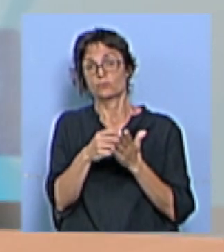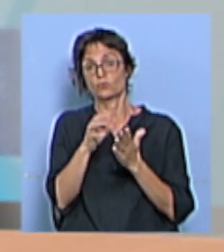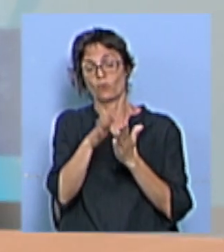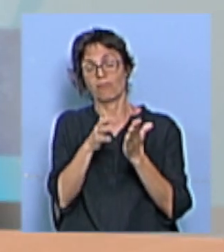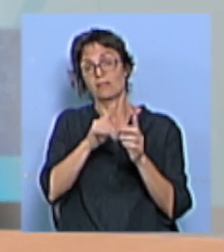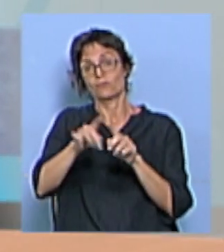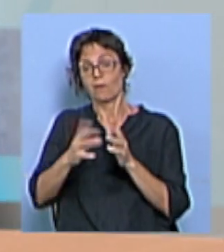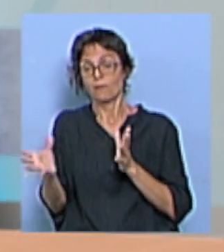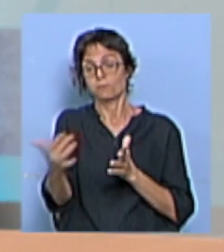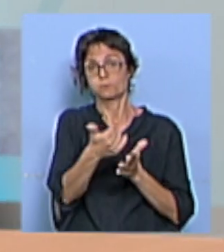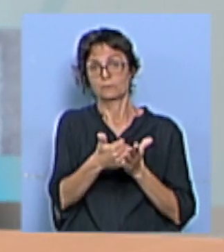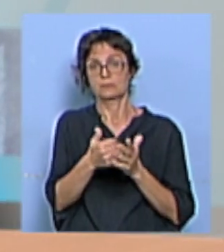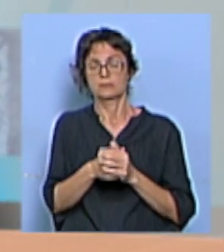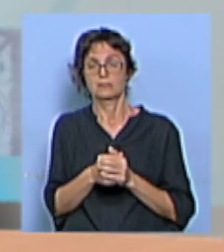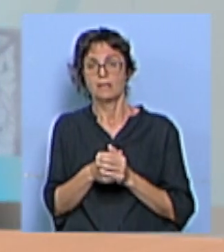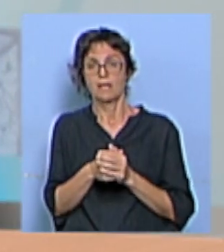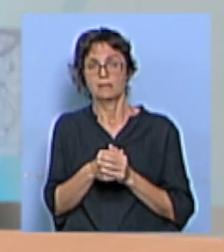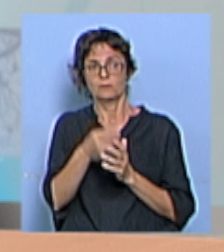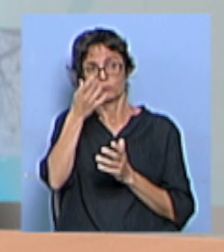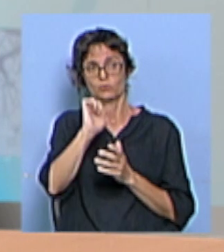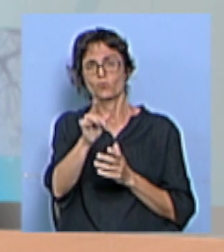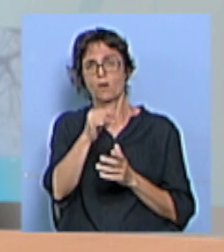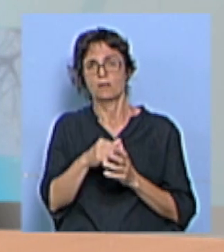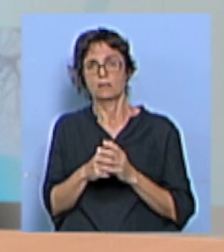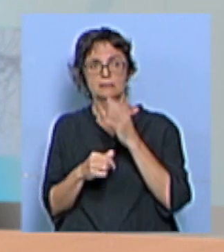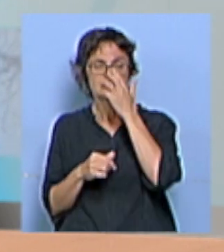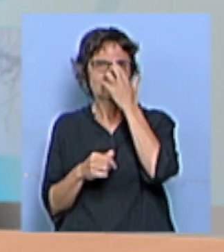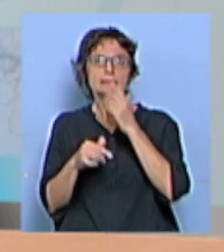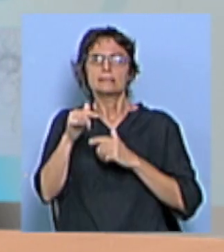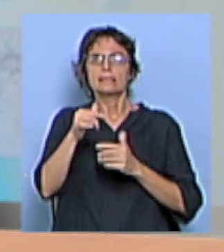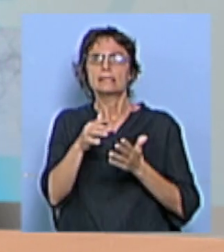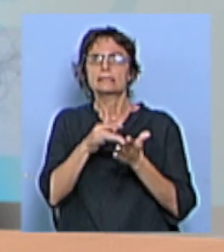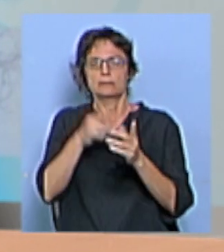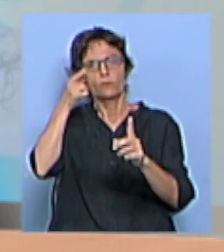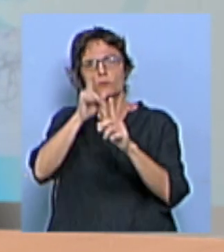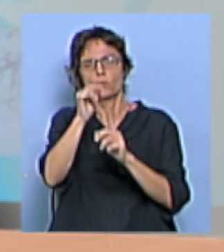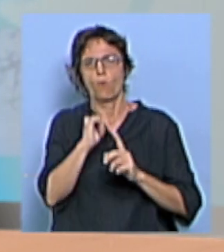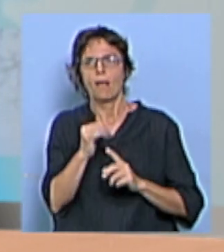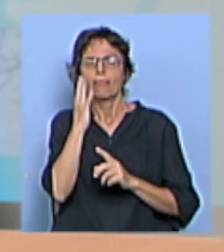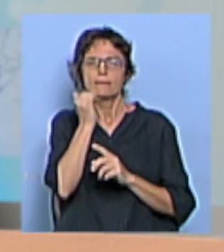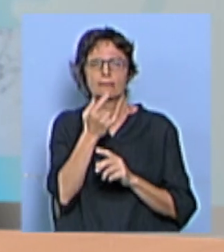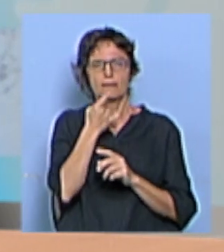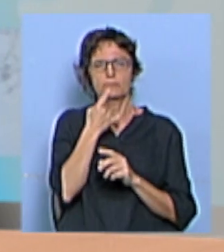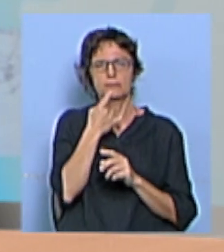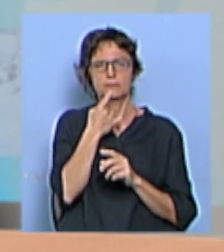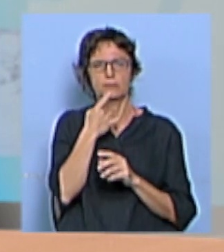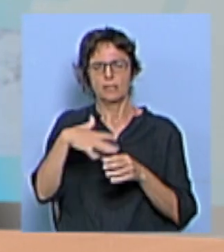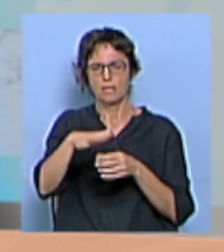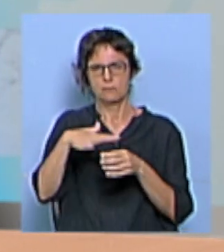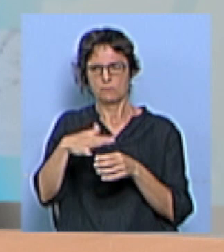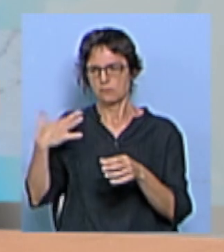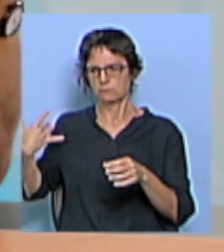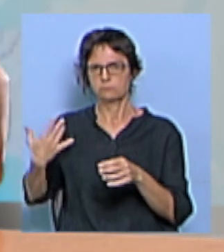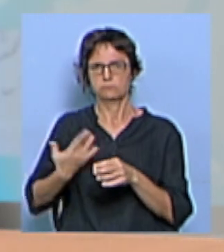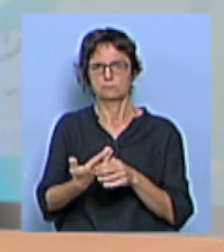entender esta tragédia que nos envolve, tentar entendê-la, porque temos de entendê-la, e há vários planos, e vemos,